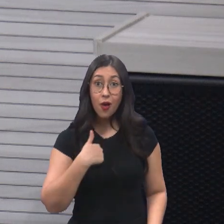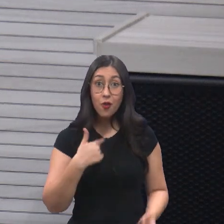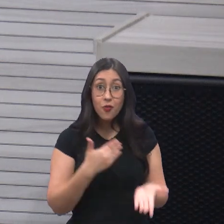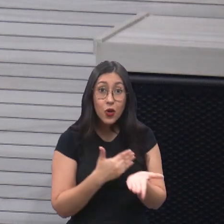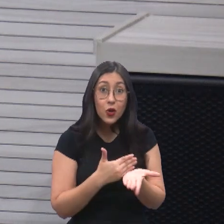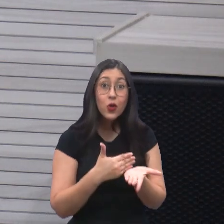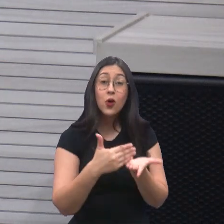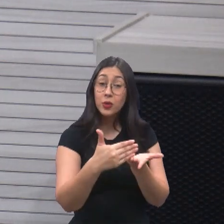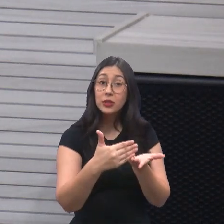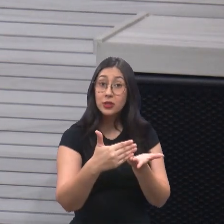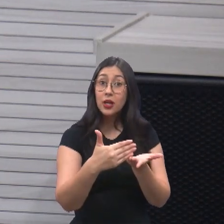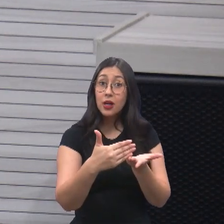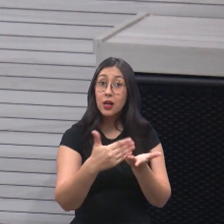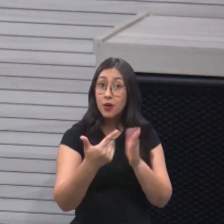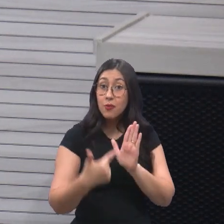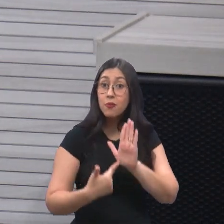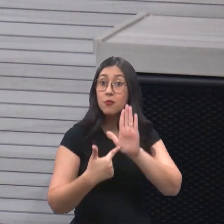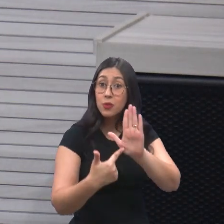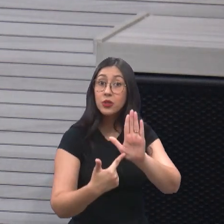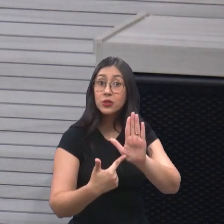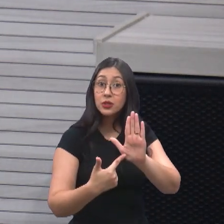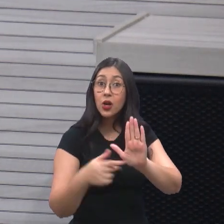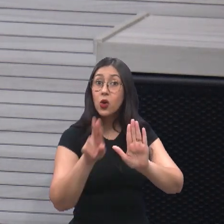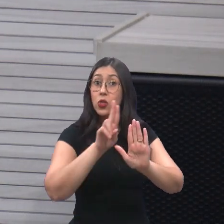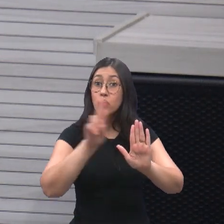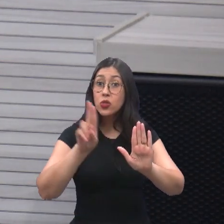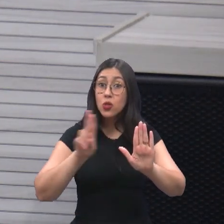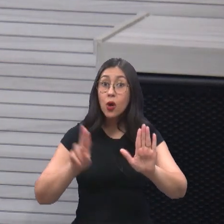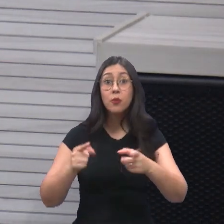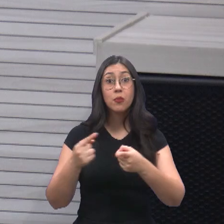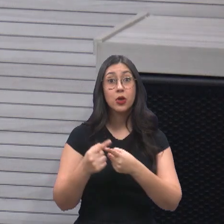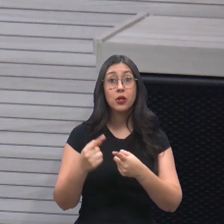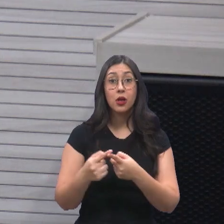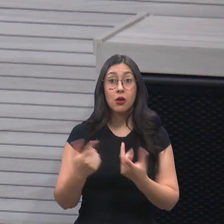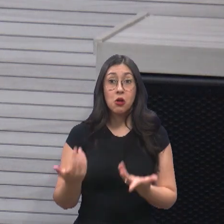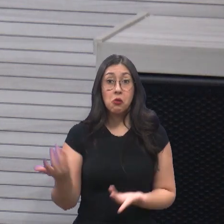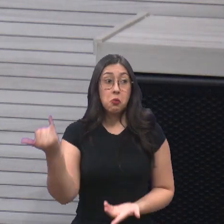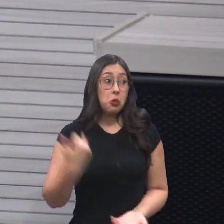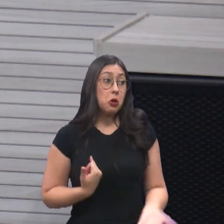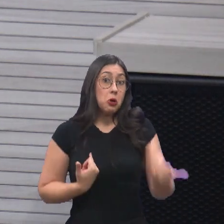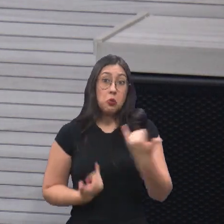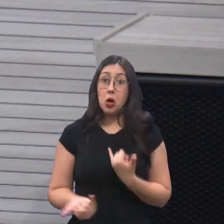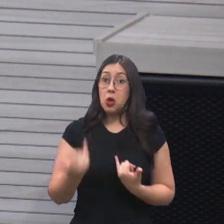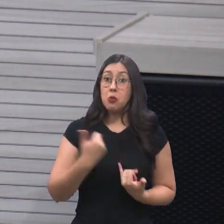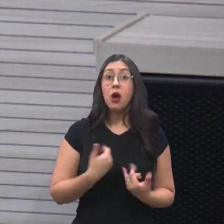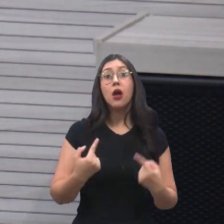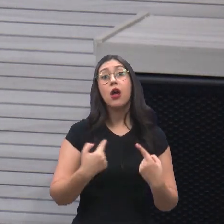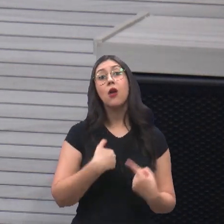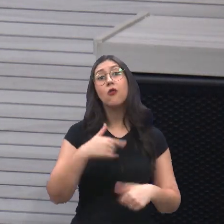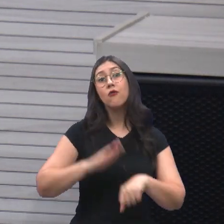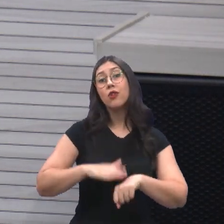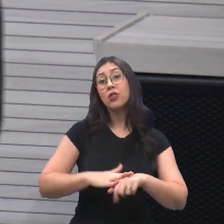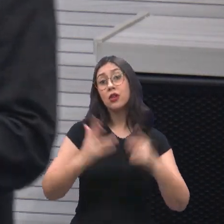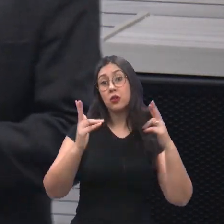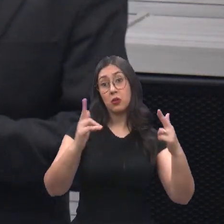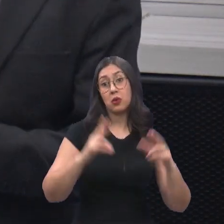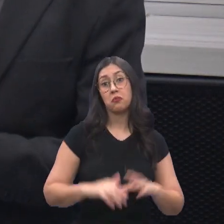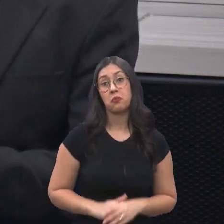dar o nome para essas pessoas conversar com os vereadores, porque estão mandando vir conversar comigo, eu vou fazer o mesmo, tá bom? Obrigado, senhor